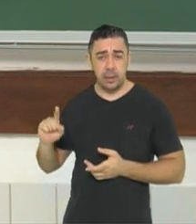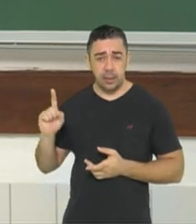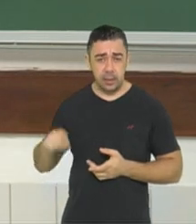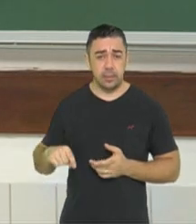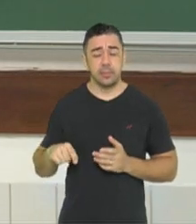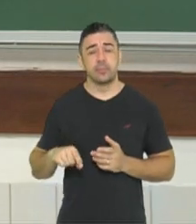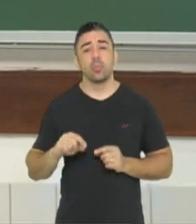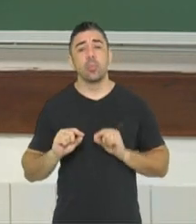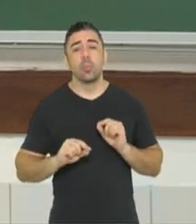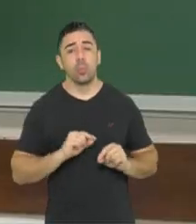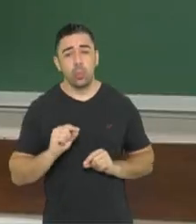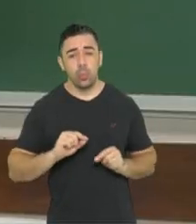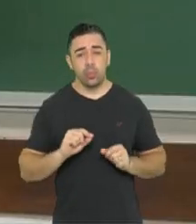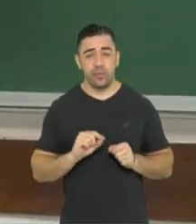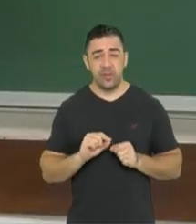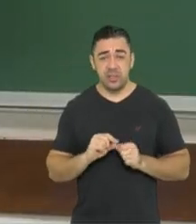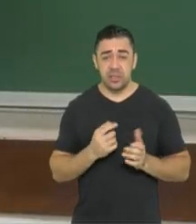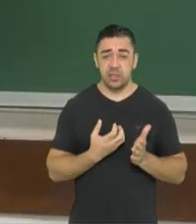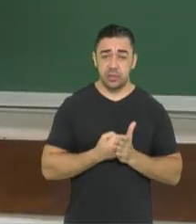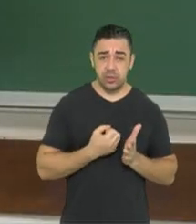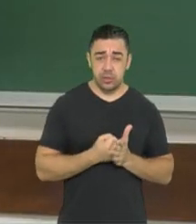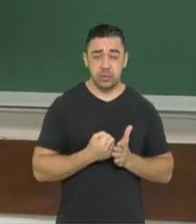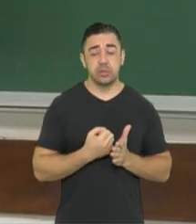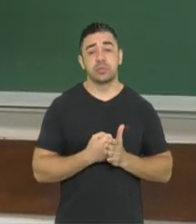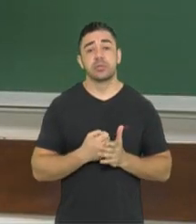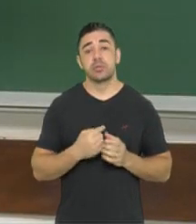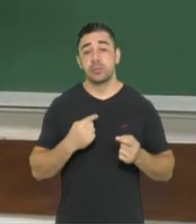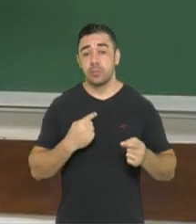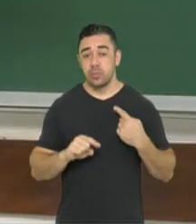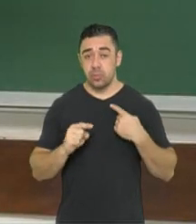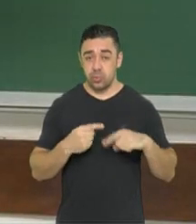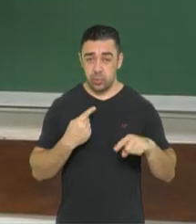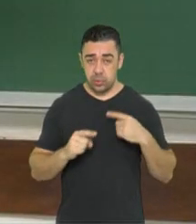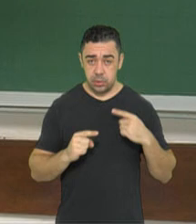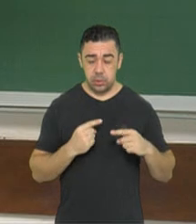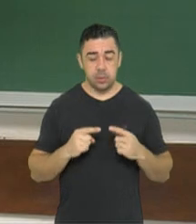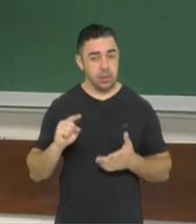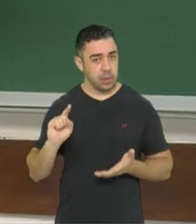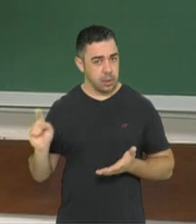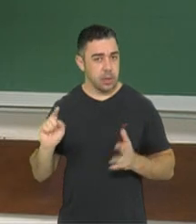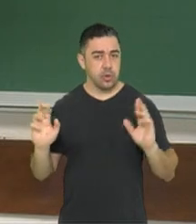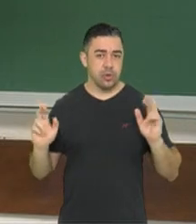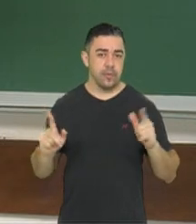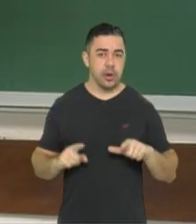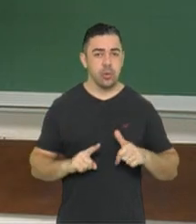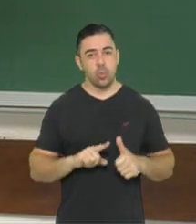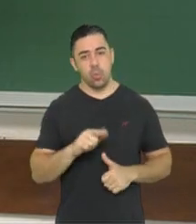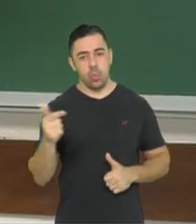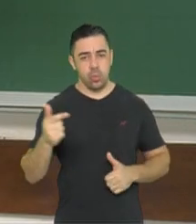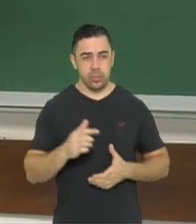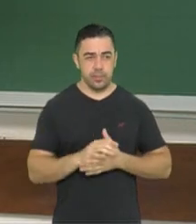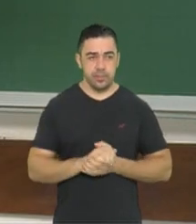era capaz de gravar e reproduzir os sons também que ele gravava, já diferente do primeiro.